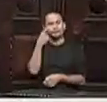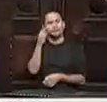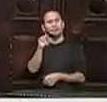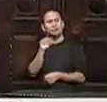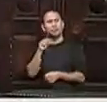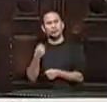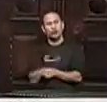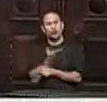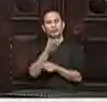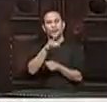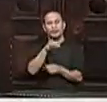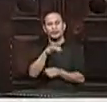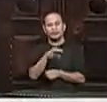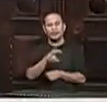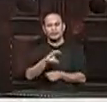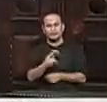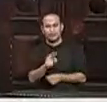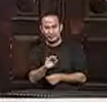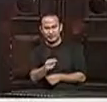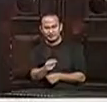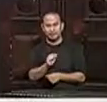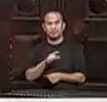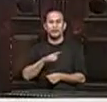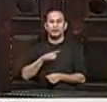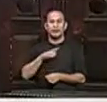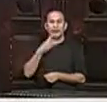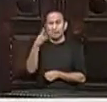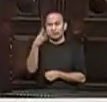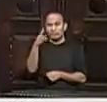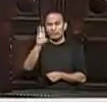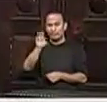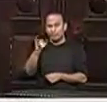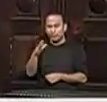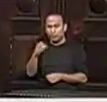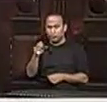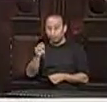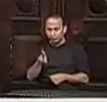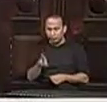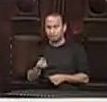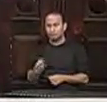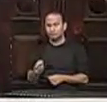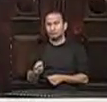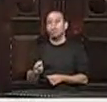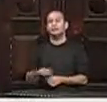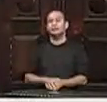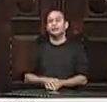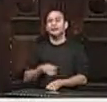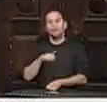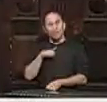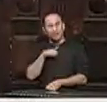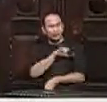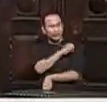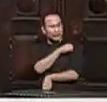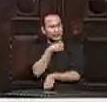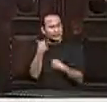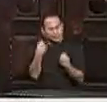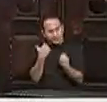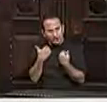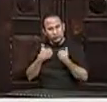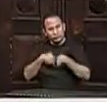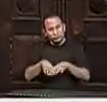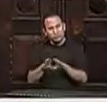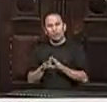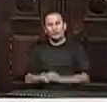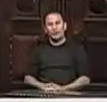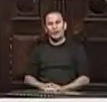receita nova regular, na ordem de 3 bilhões de reais ano. É isso que o Rio de Janeiro tem que perseguir, a